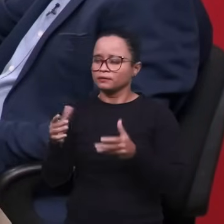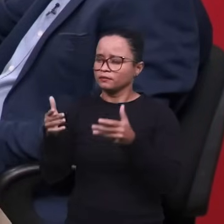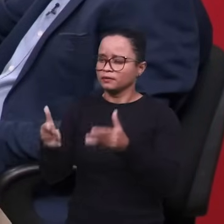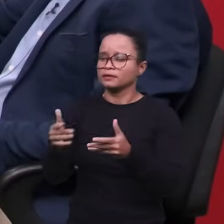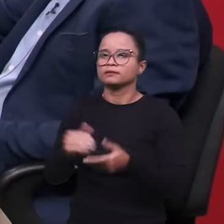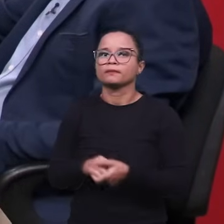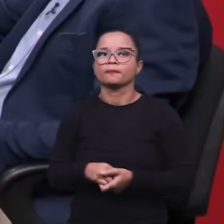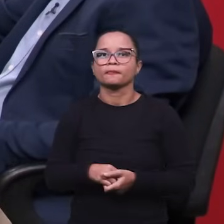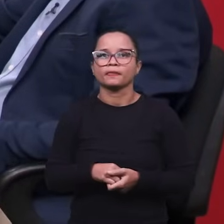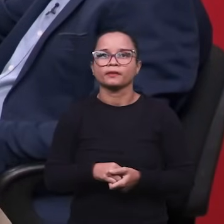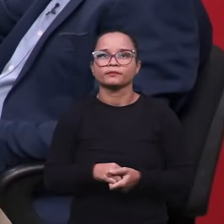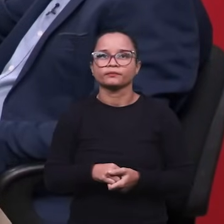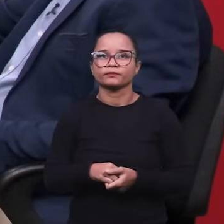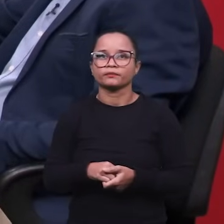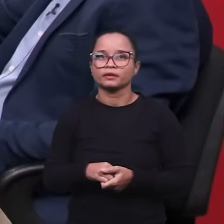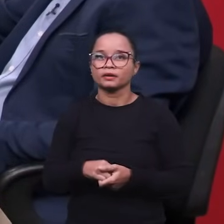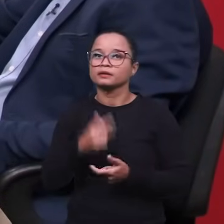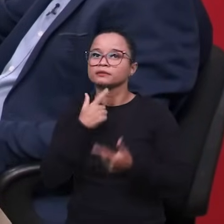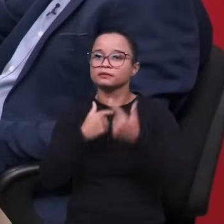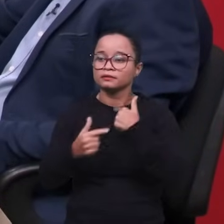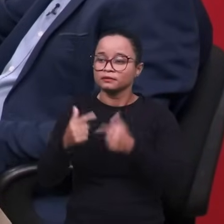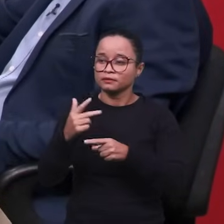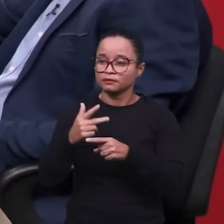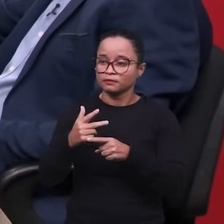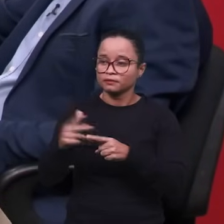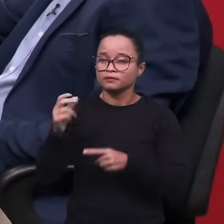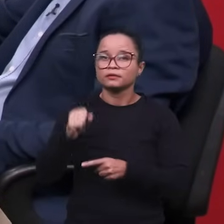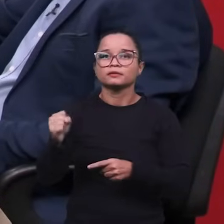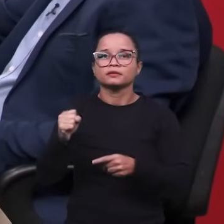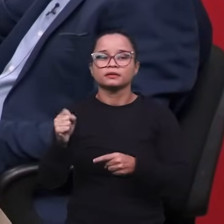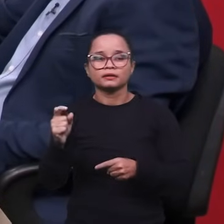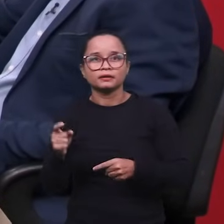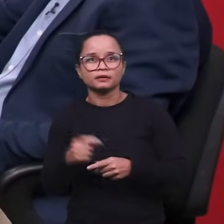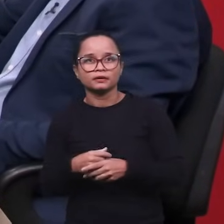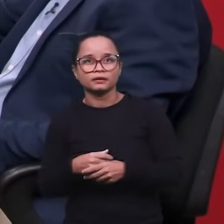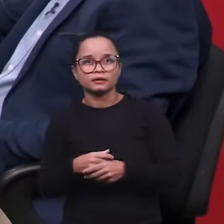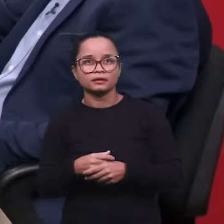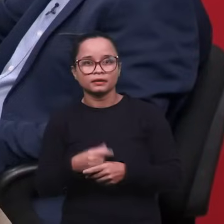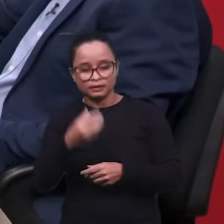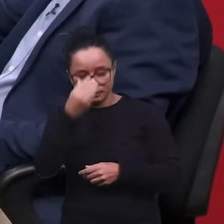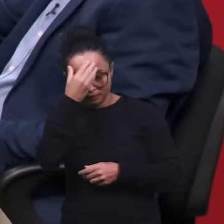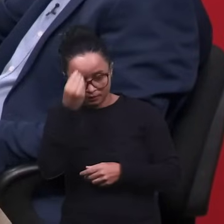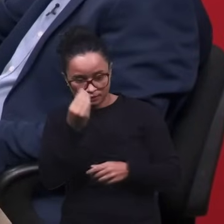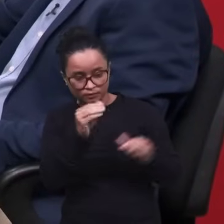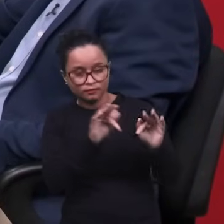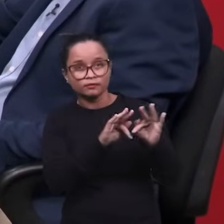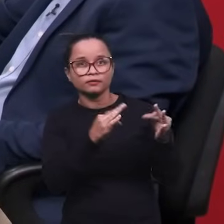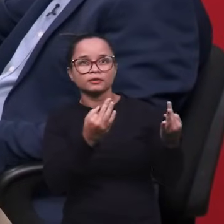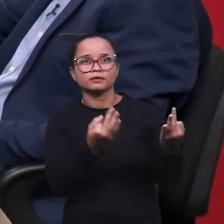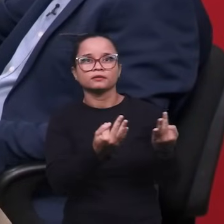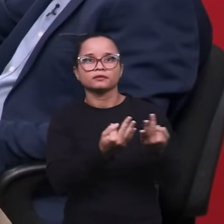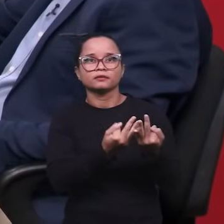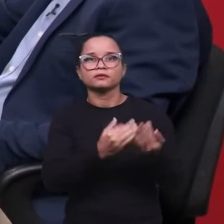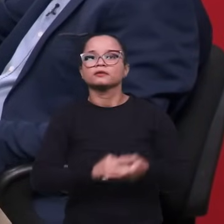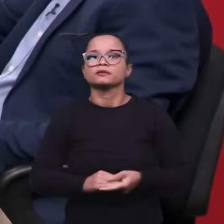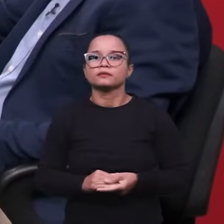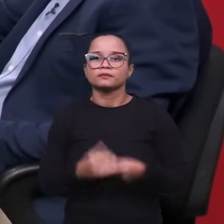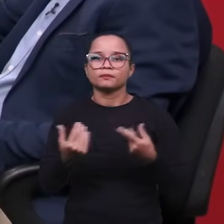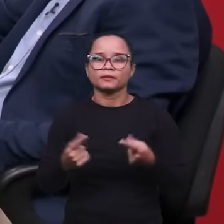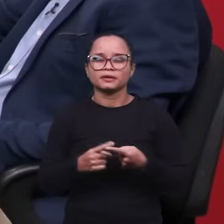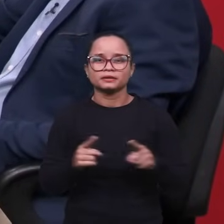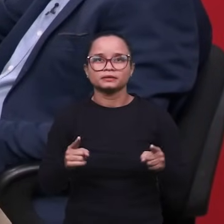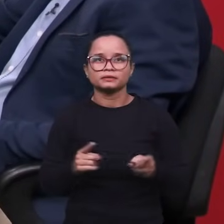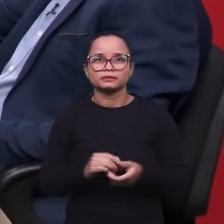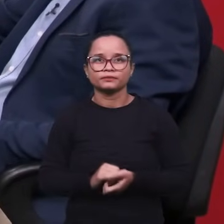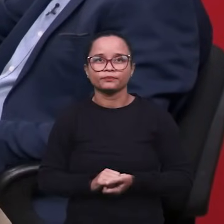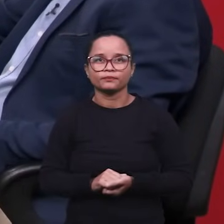tão focado, talvez um homem tão intenso naquilo que ele queria conquistar, que fica a impressão que ele esqueceu um pouco da família, e nenhum